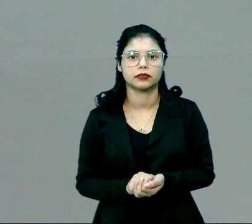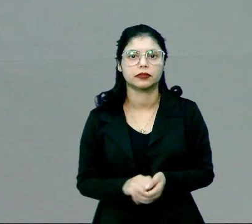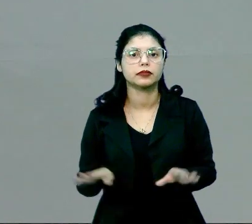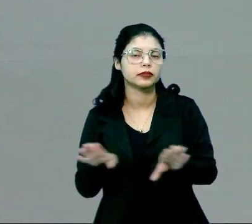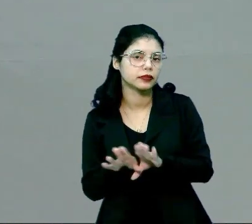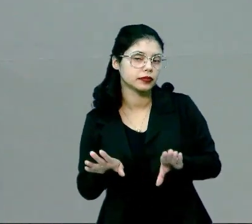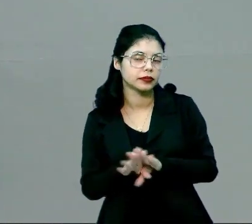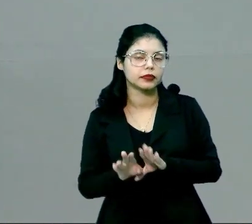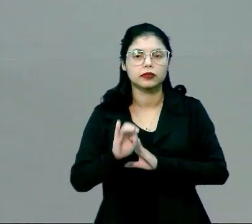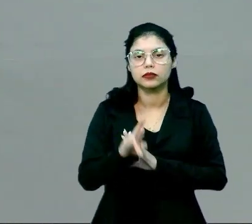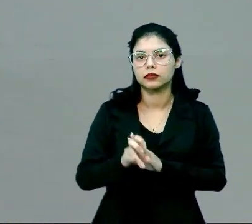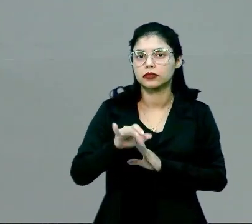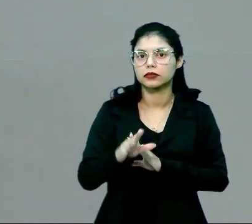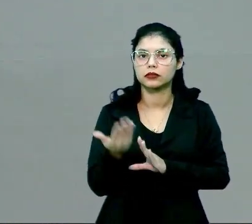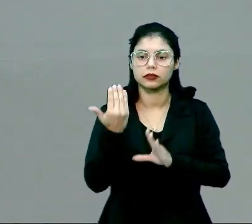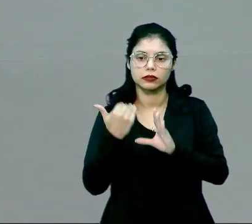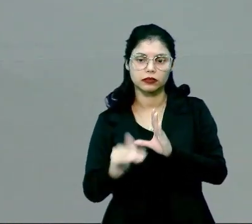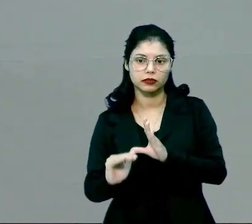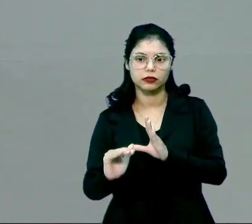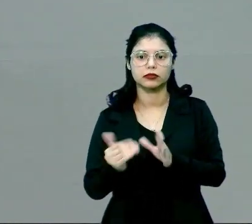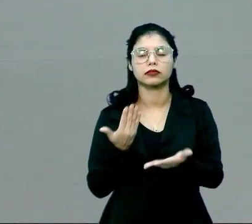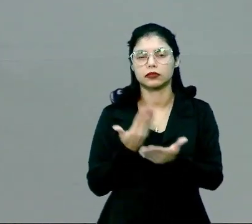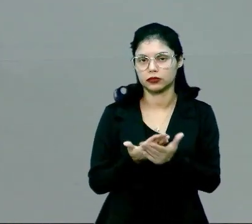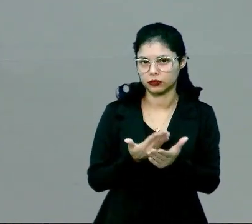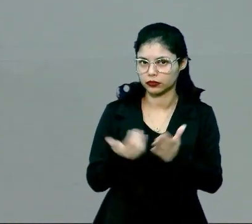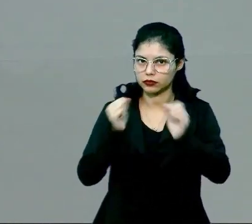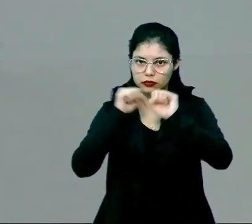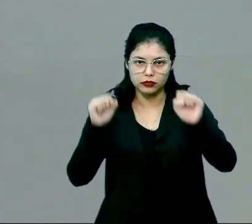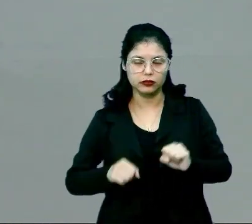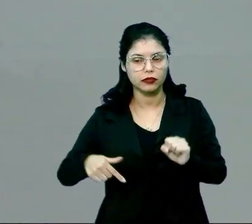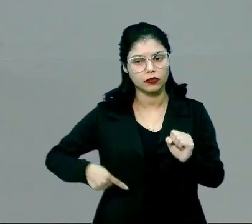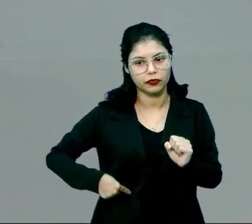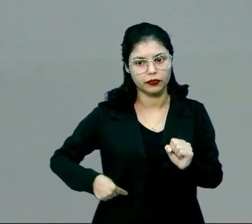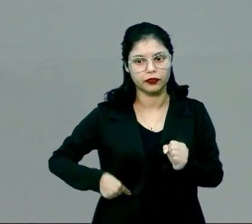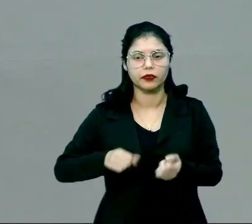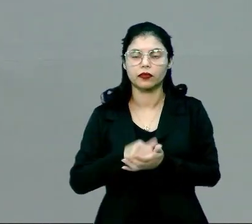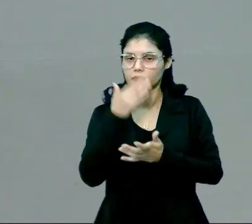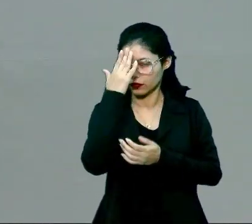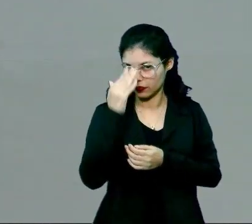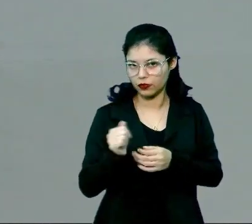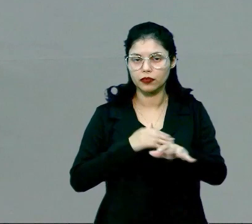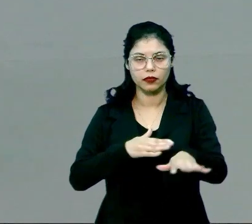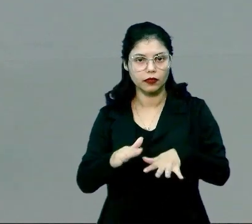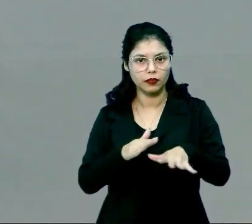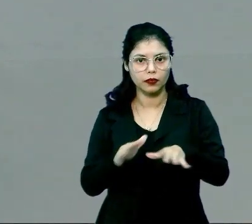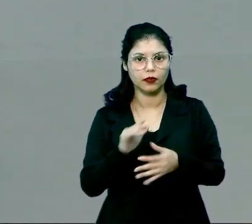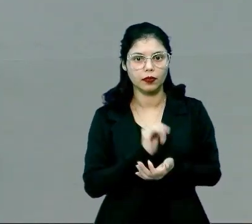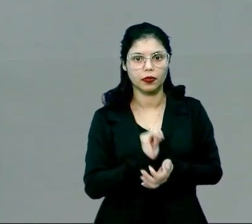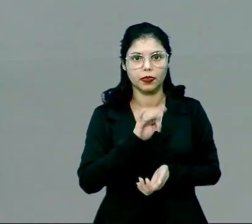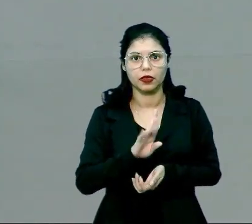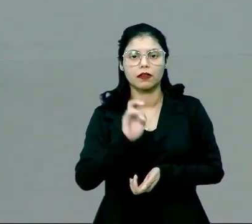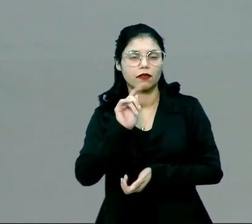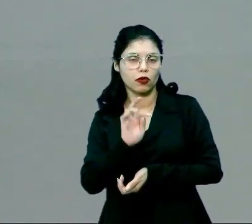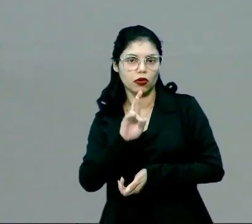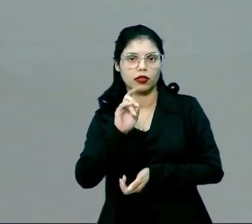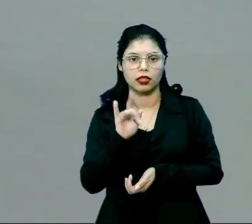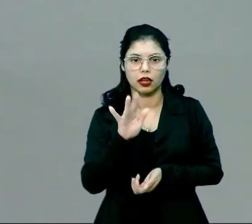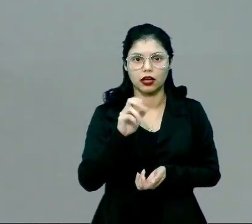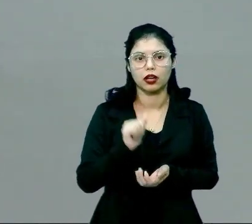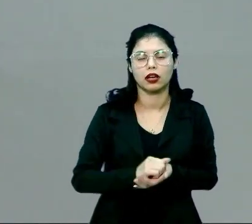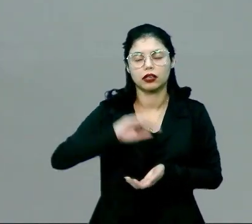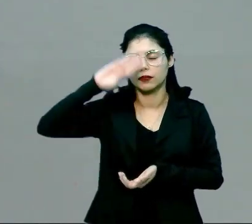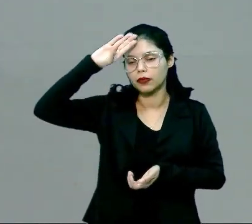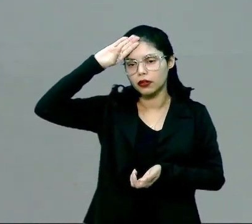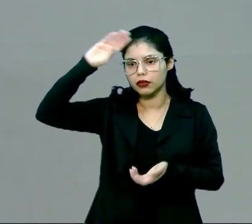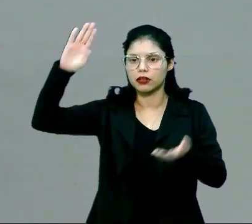contrações do intestino. Quem viu aí também a nossa aula sobre sistema digestório sabe que esses movimentos são involuntários.